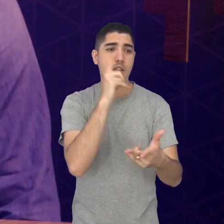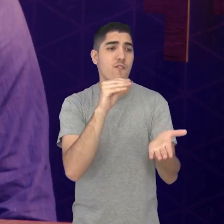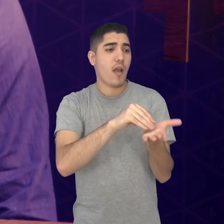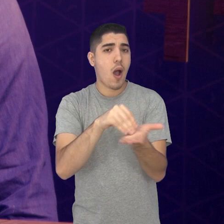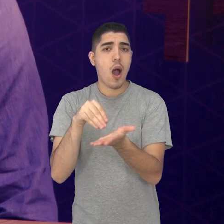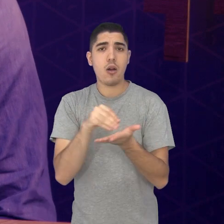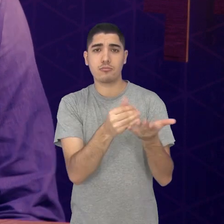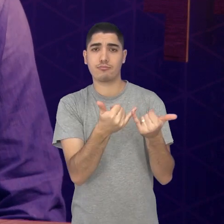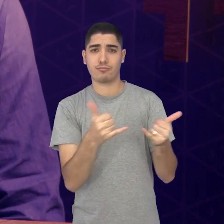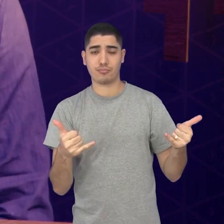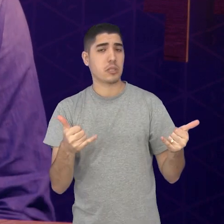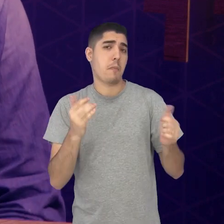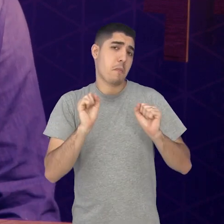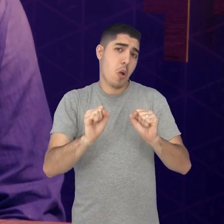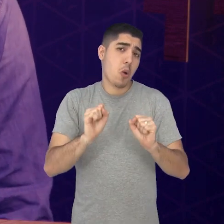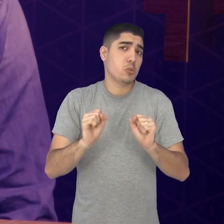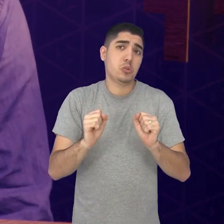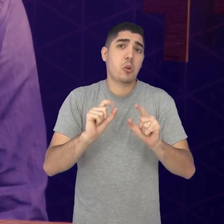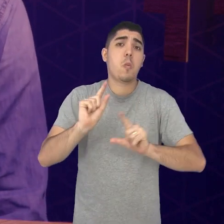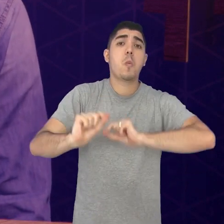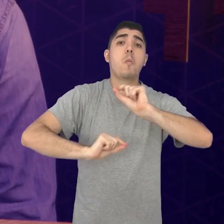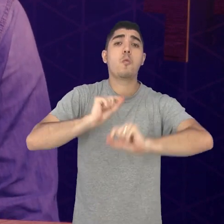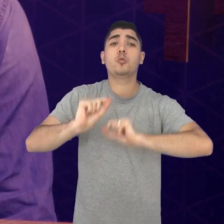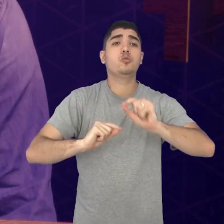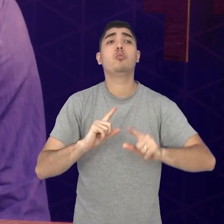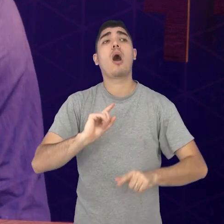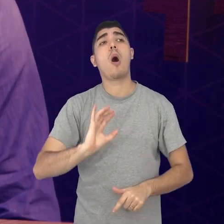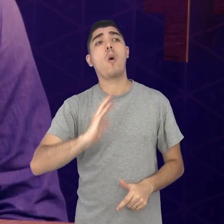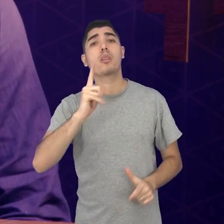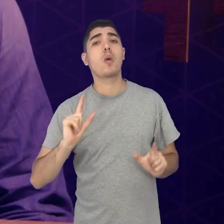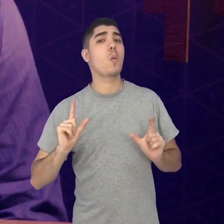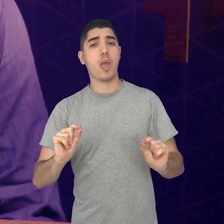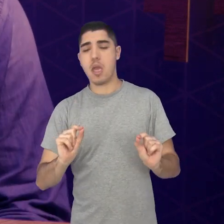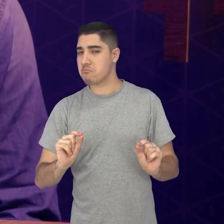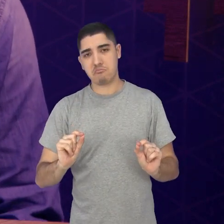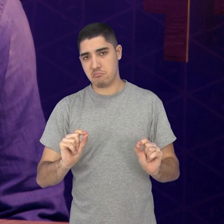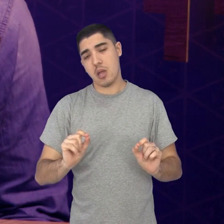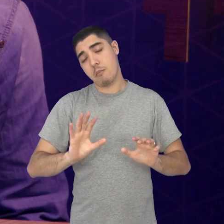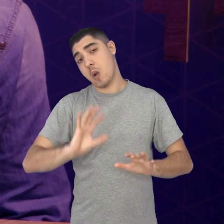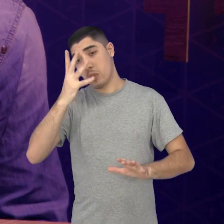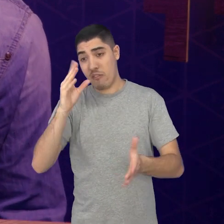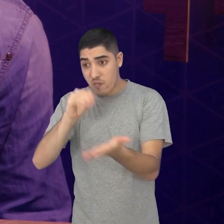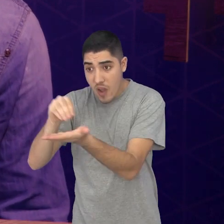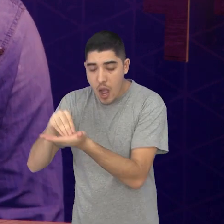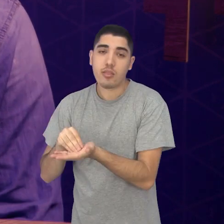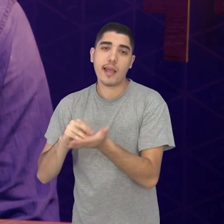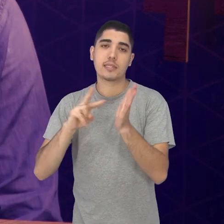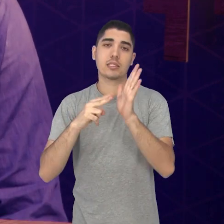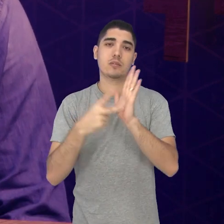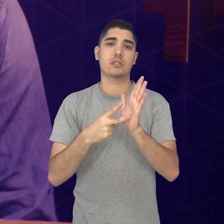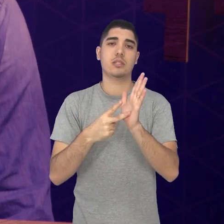funcionarem, seja lá por qual motivo for, né? A gente vai dar uma pincelada em algumas crises